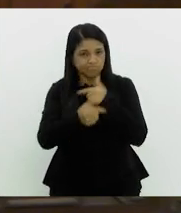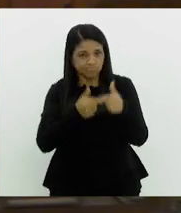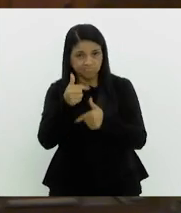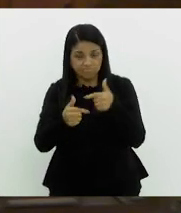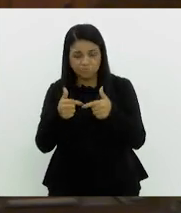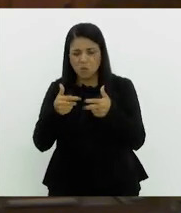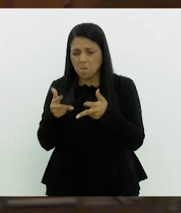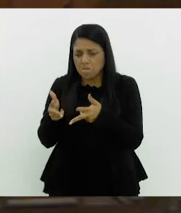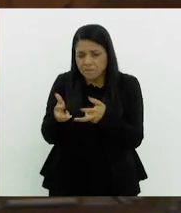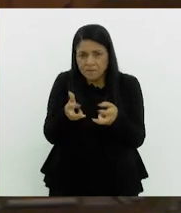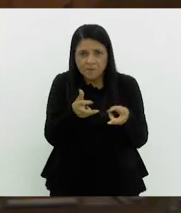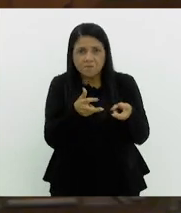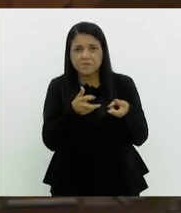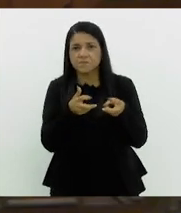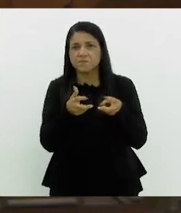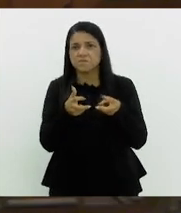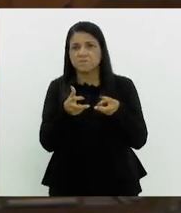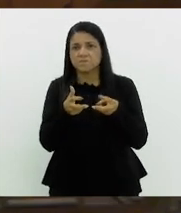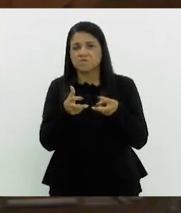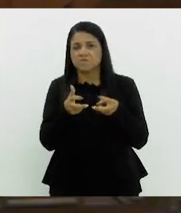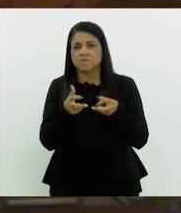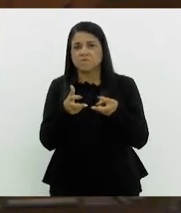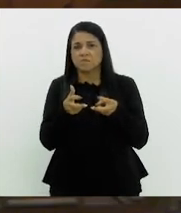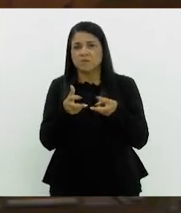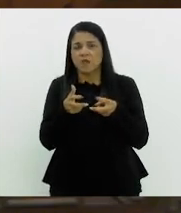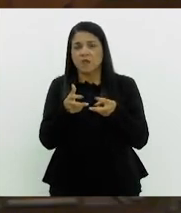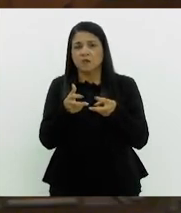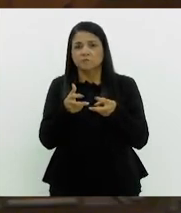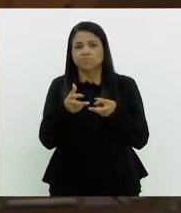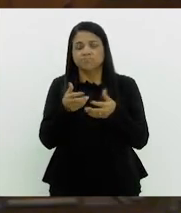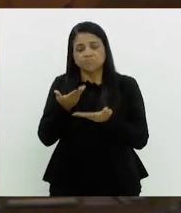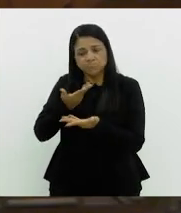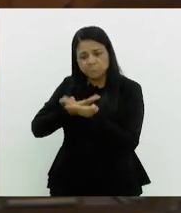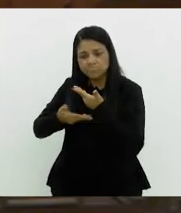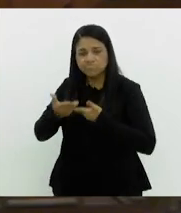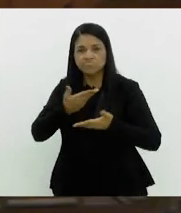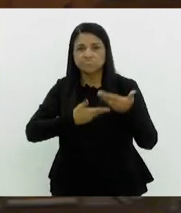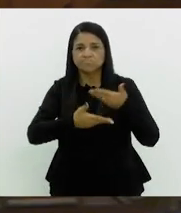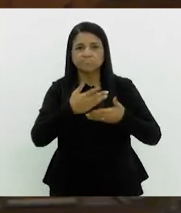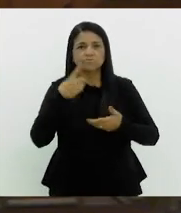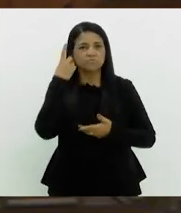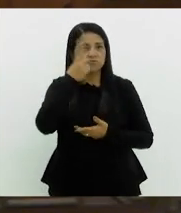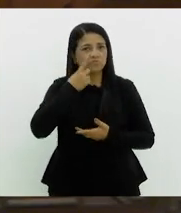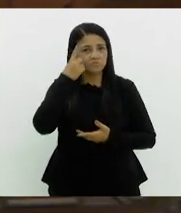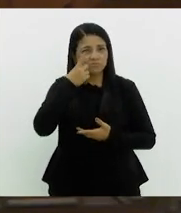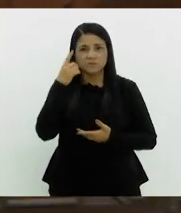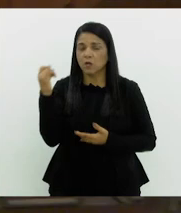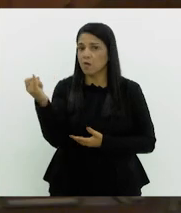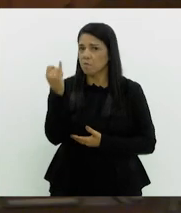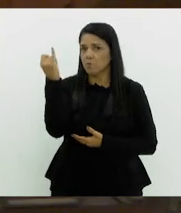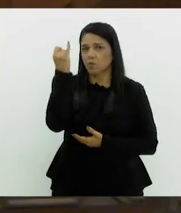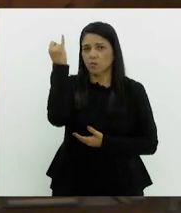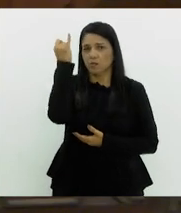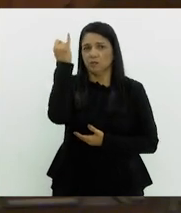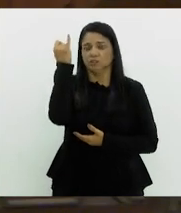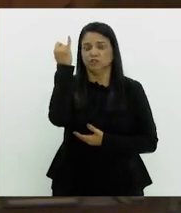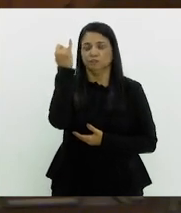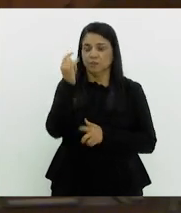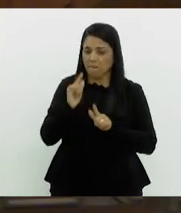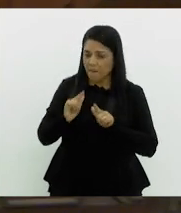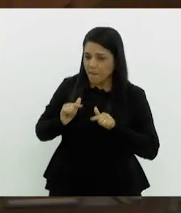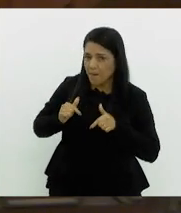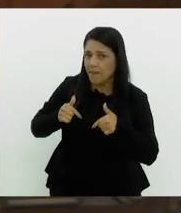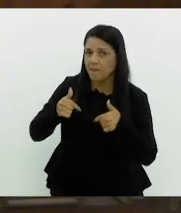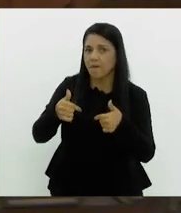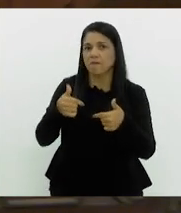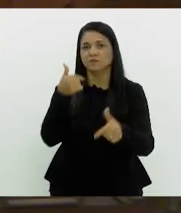quanto a troca com os parlamentares é importante para o funcionamento dos